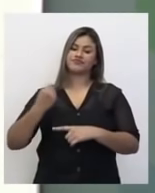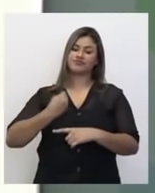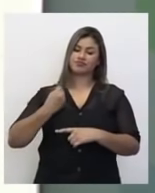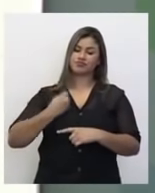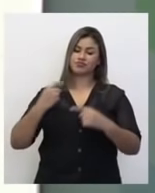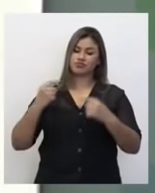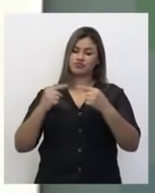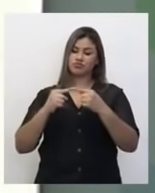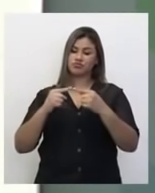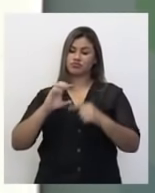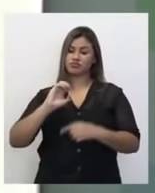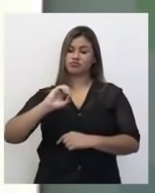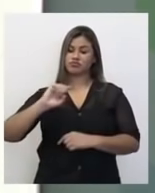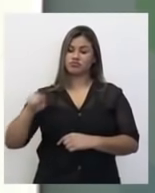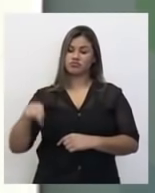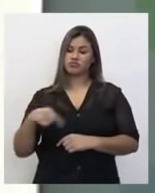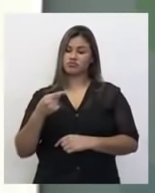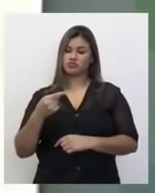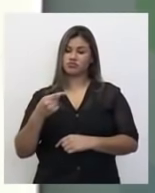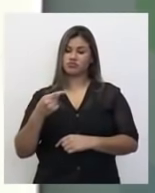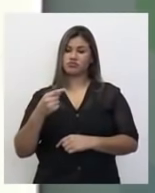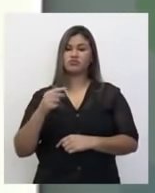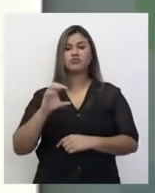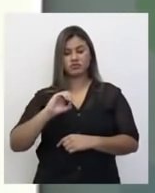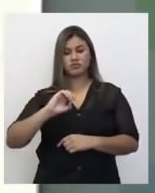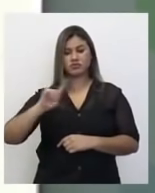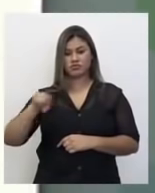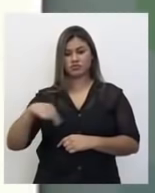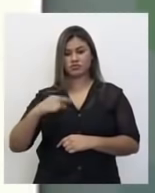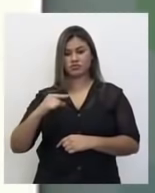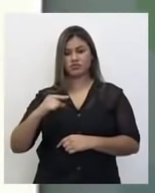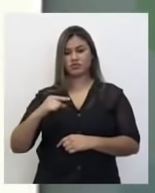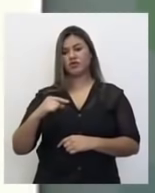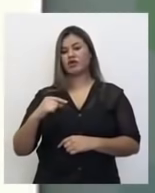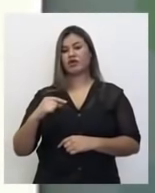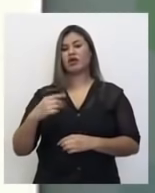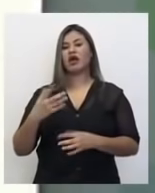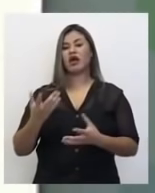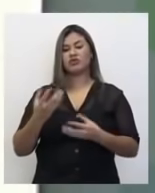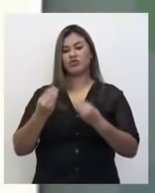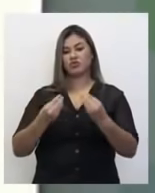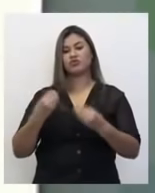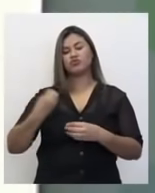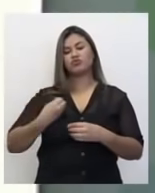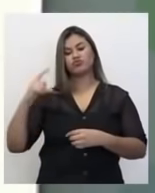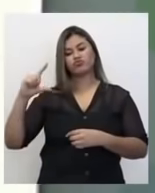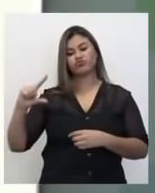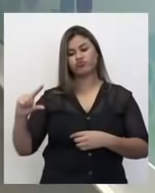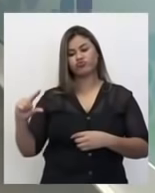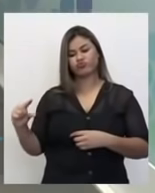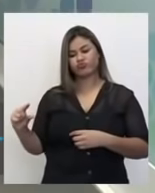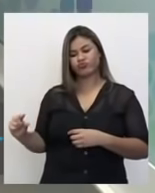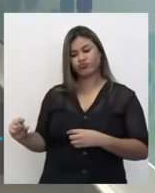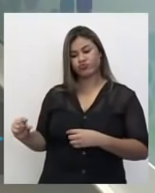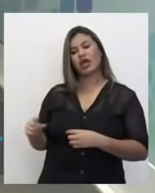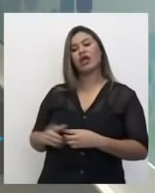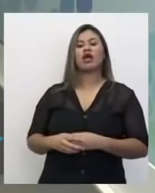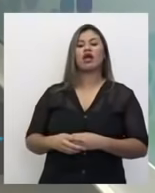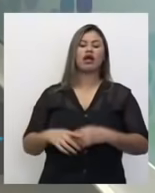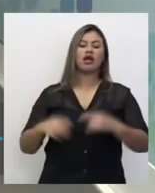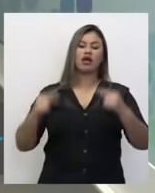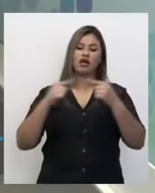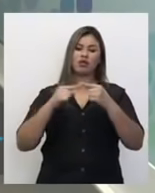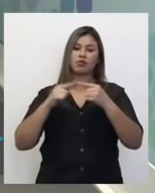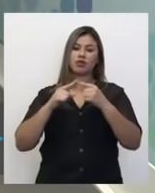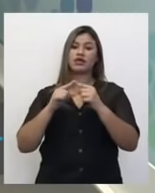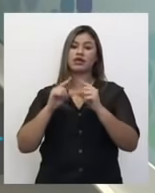o número, né, desse lado, porque aí a gente tem que colocar a vírgula, então ele diminui para esse lado. Então é entender que eles estão ali